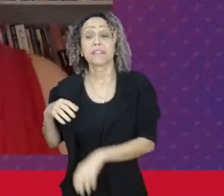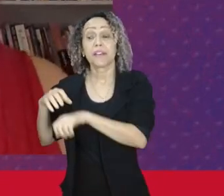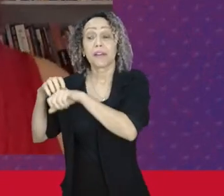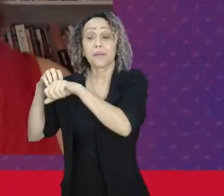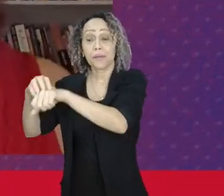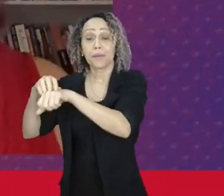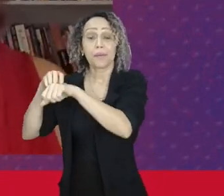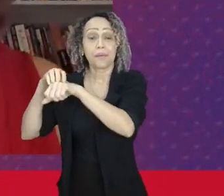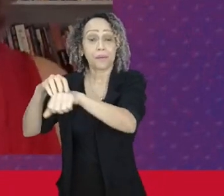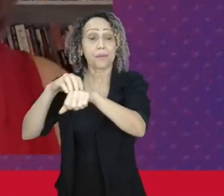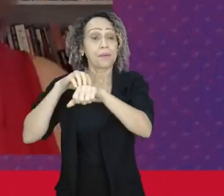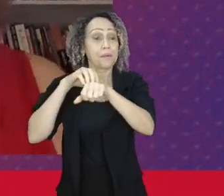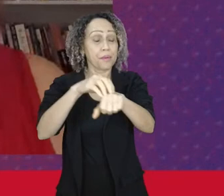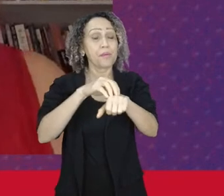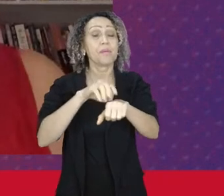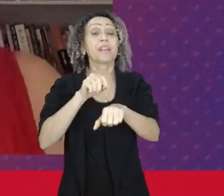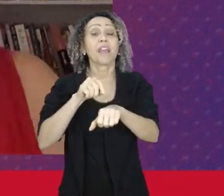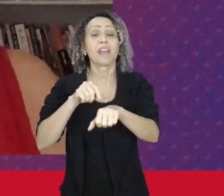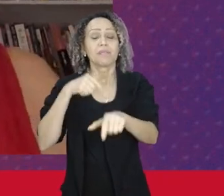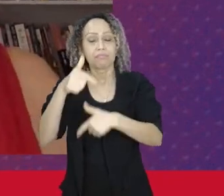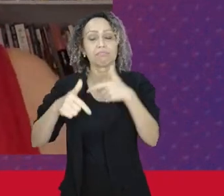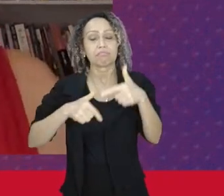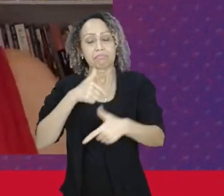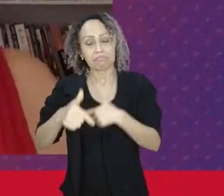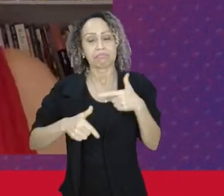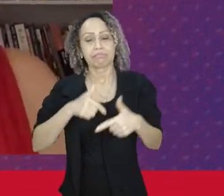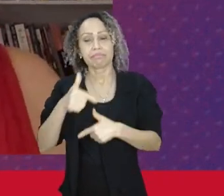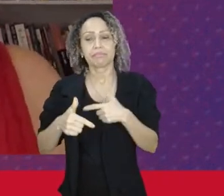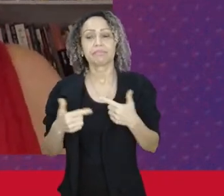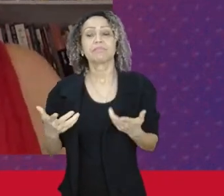para continuar trabalhando e